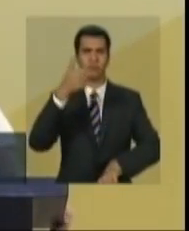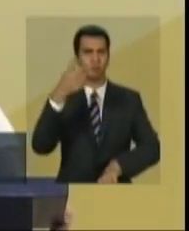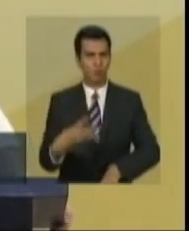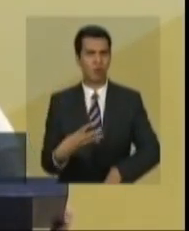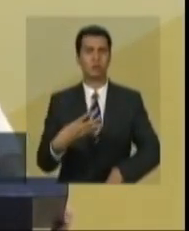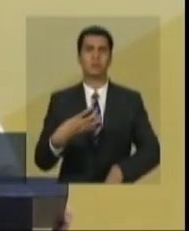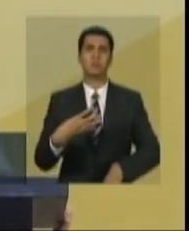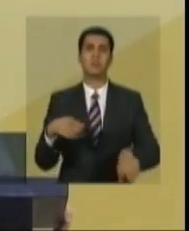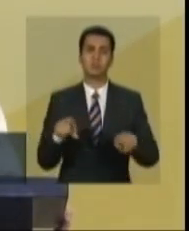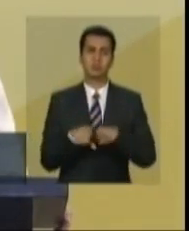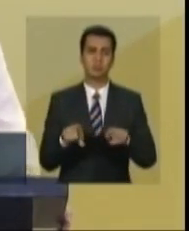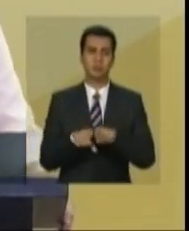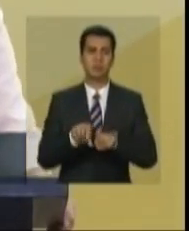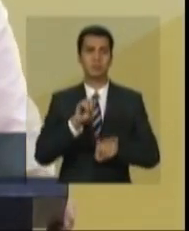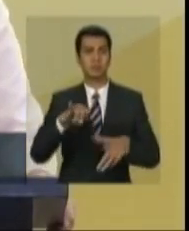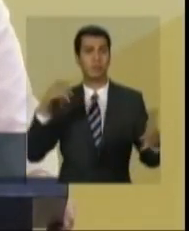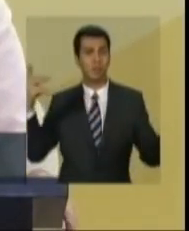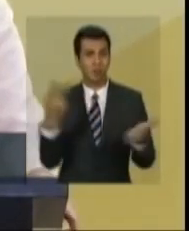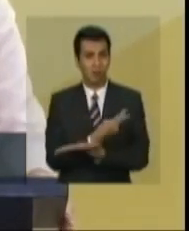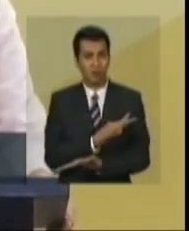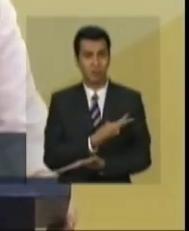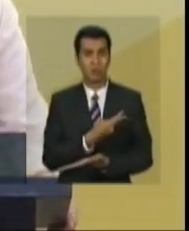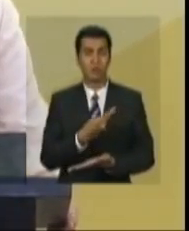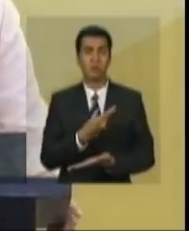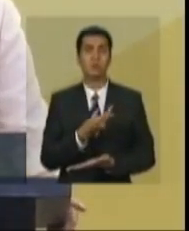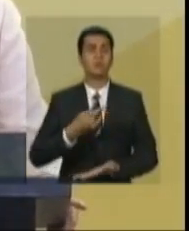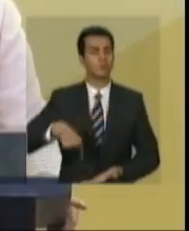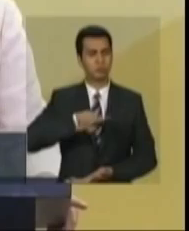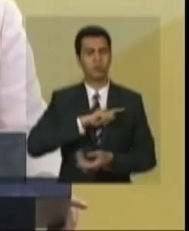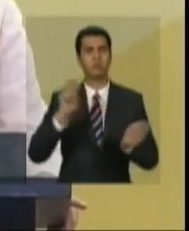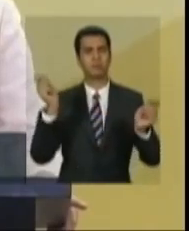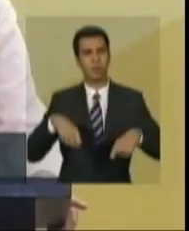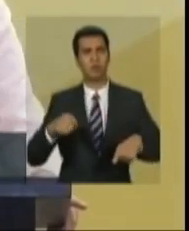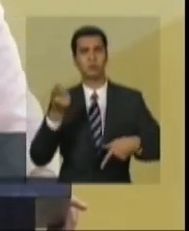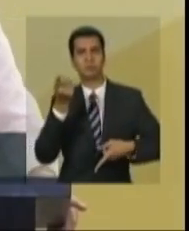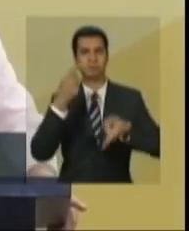cada erro será motivo de superação.